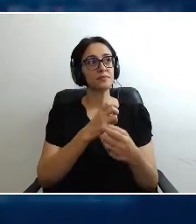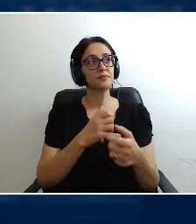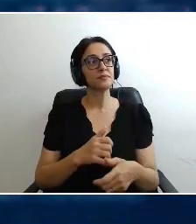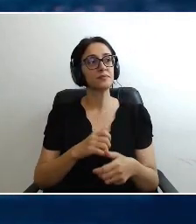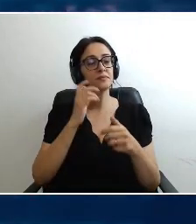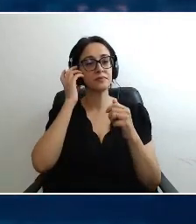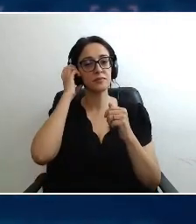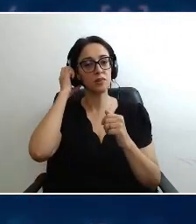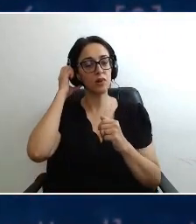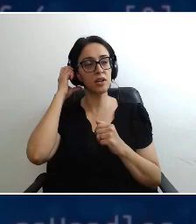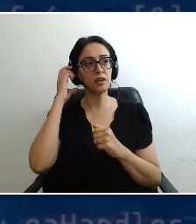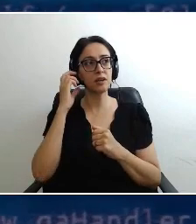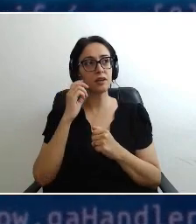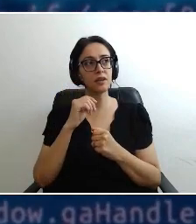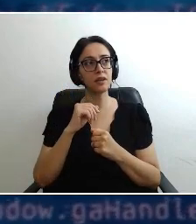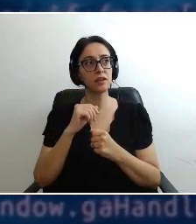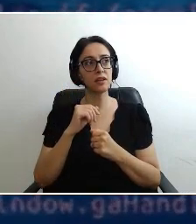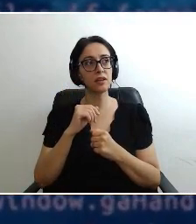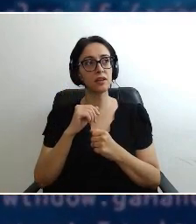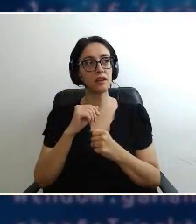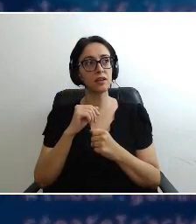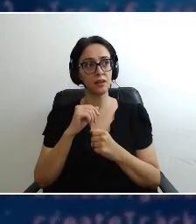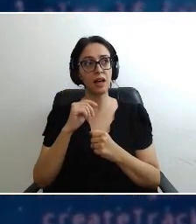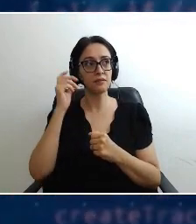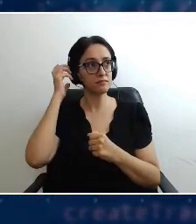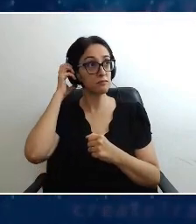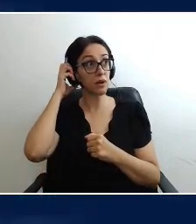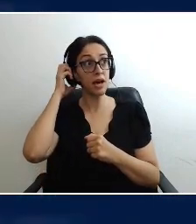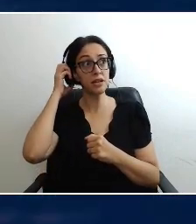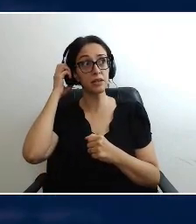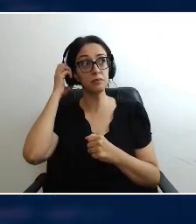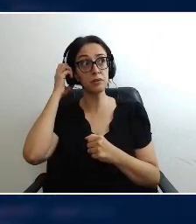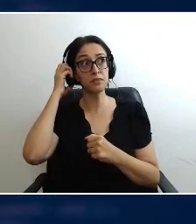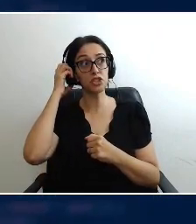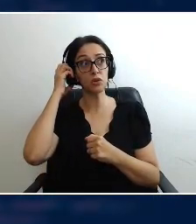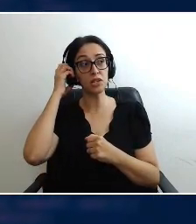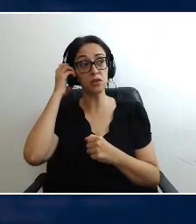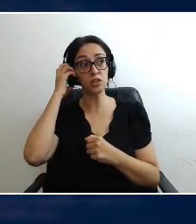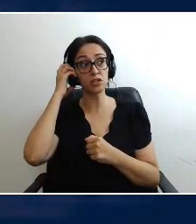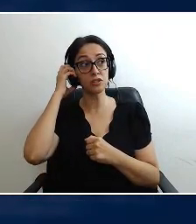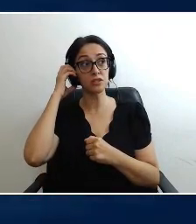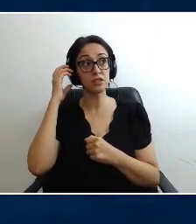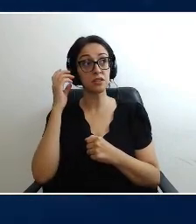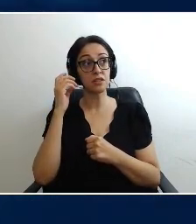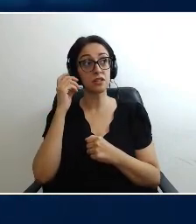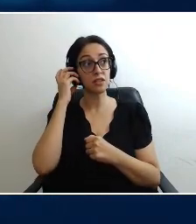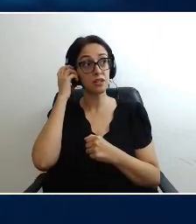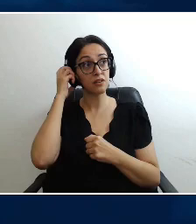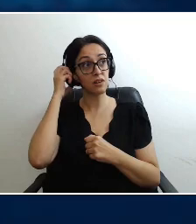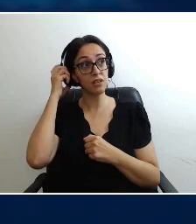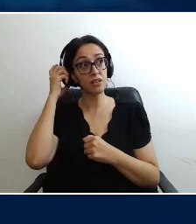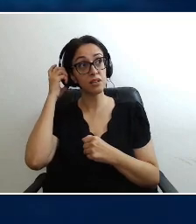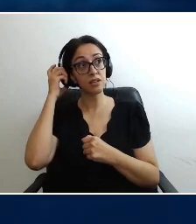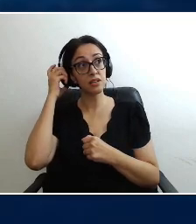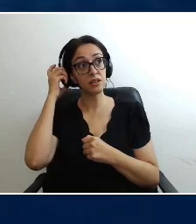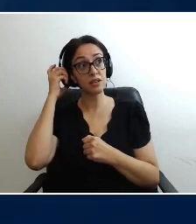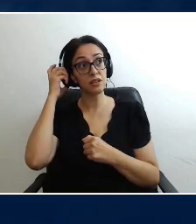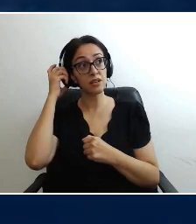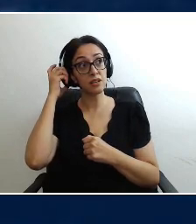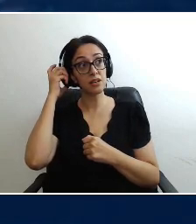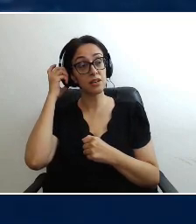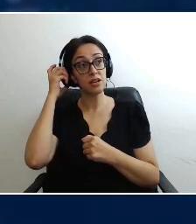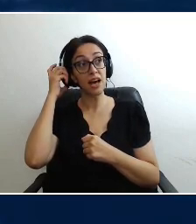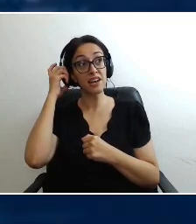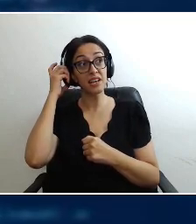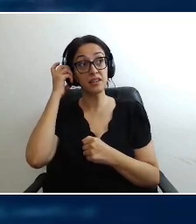esse slide e você não está falando de programação funcional. Isso aqui é um meme, esse cara é o Scott Hochlin, ele é um evangelista do F#. F# é a linguagem de